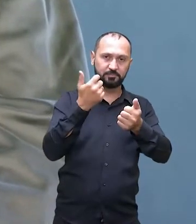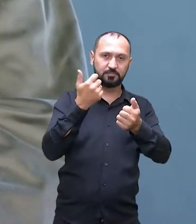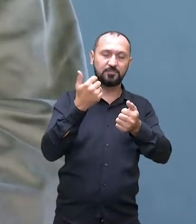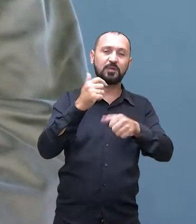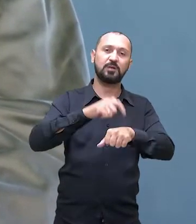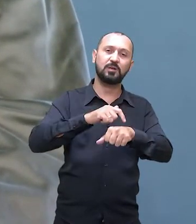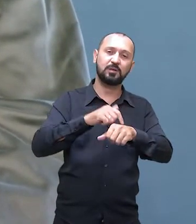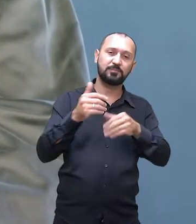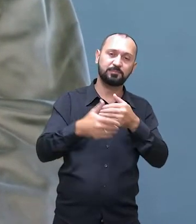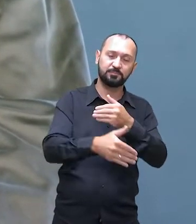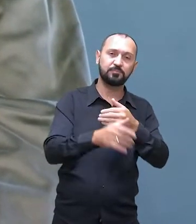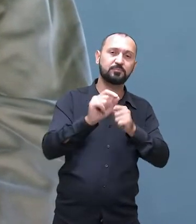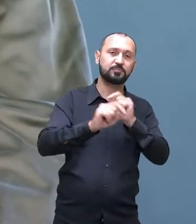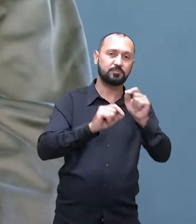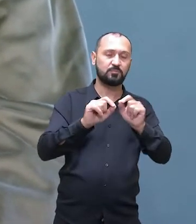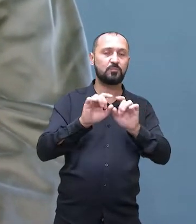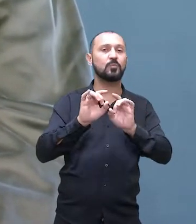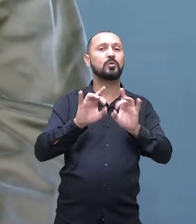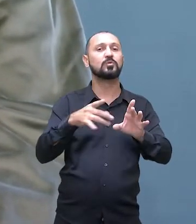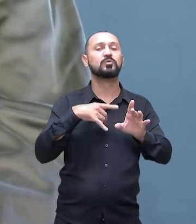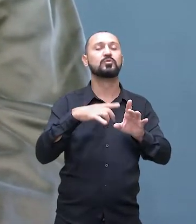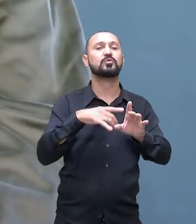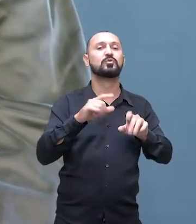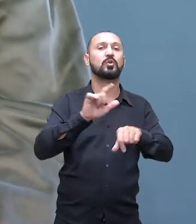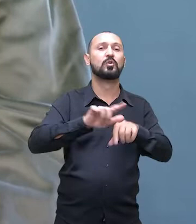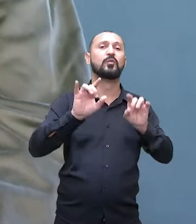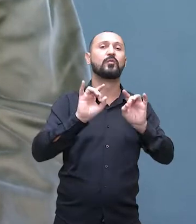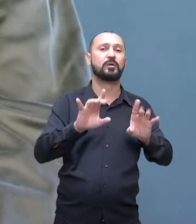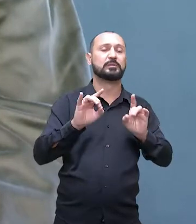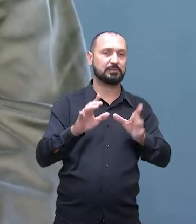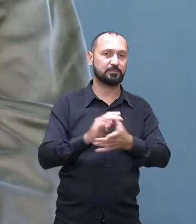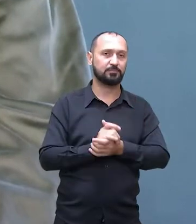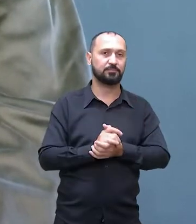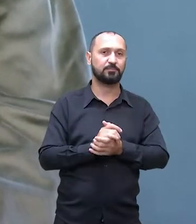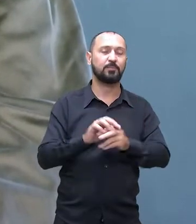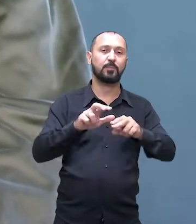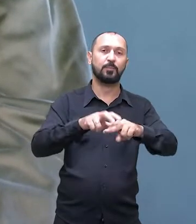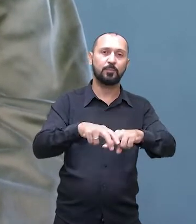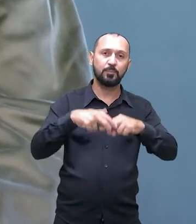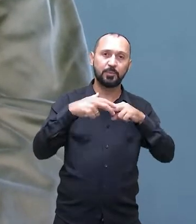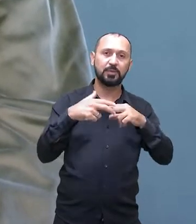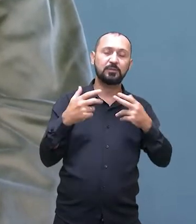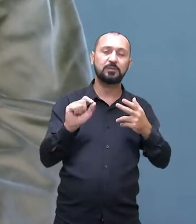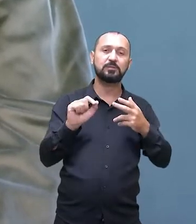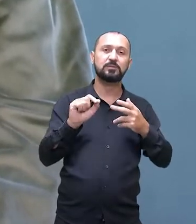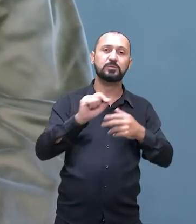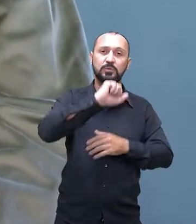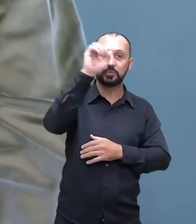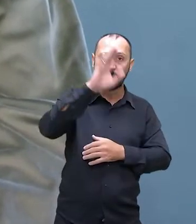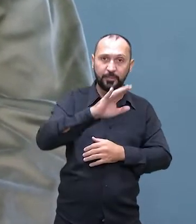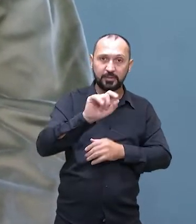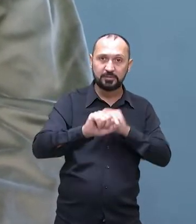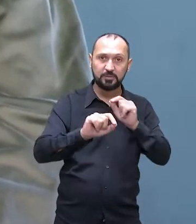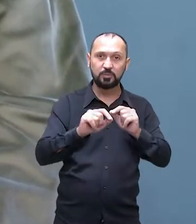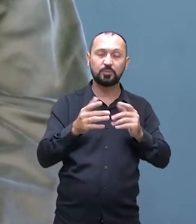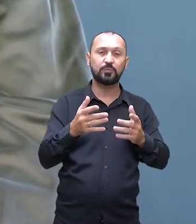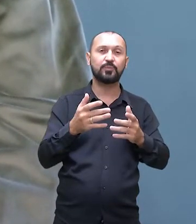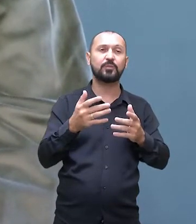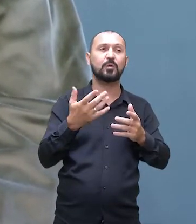o que está acontecendo naquele momento do que puramente comercial. Talvez por isso seja, no